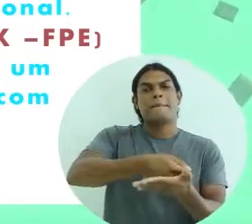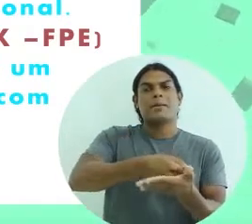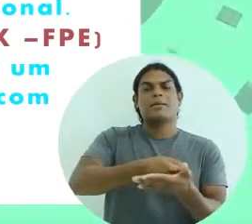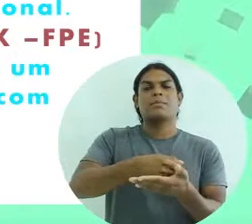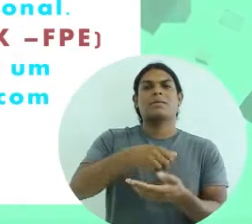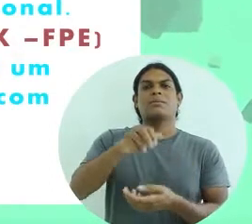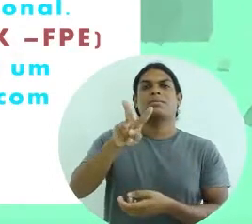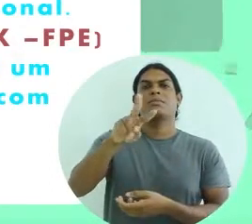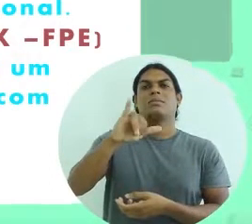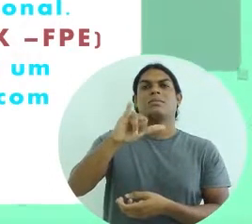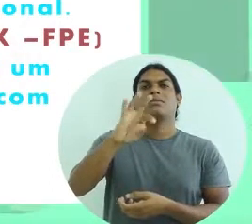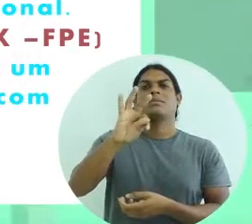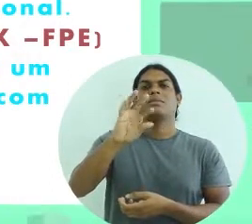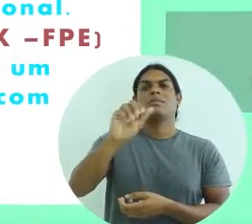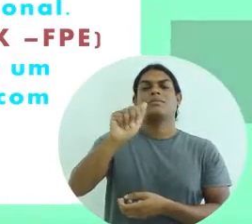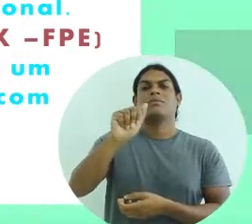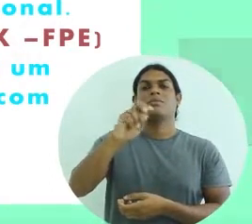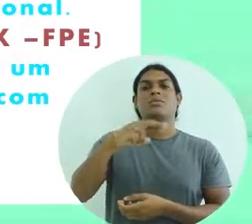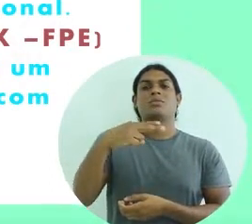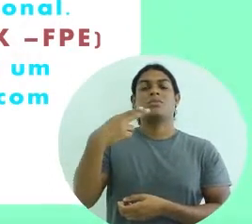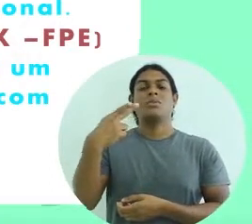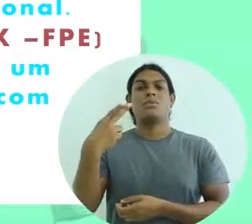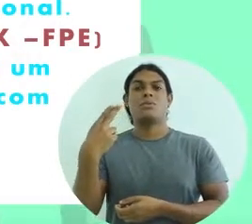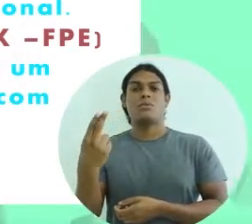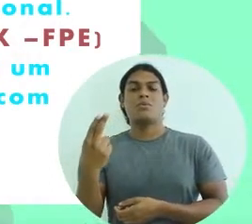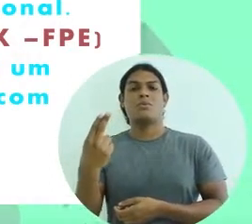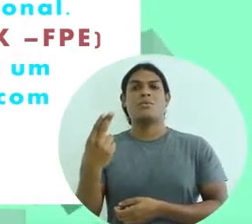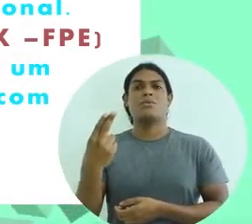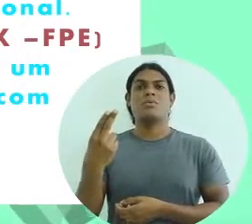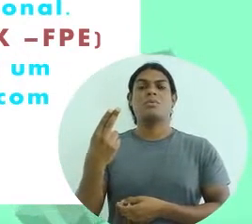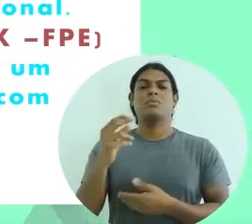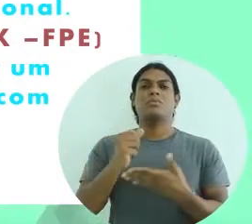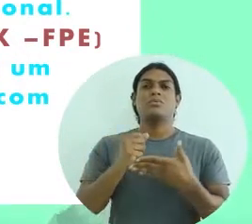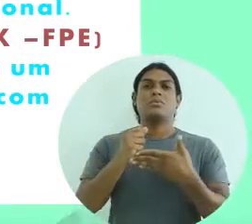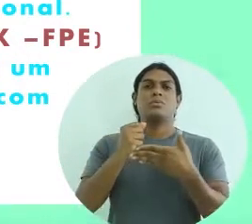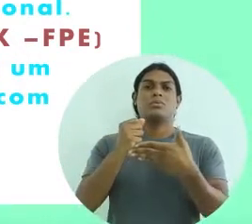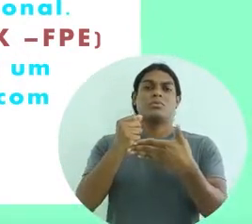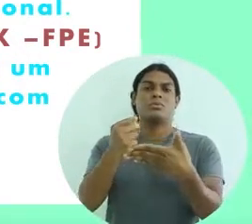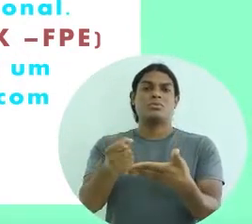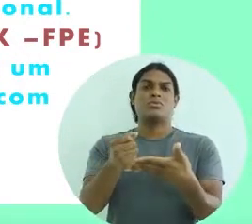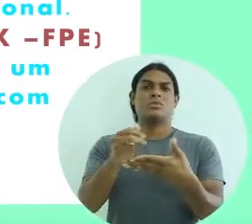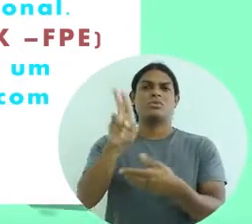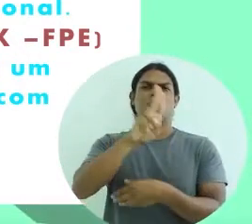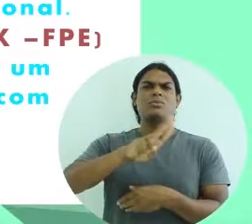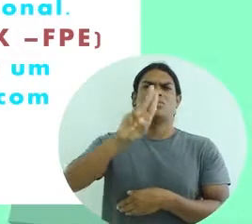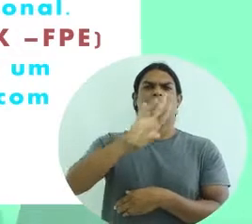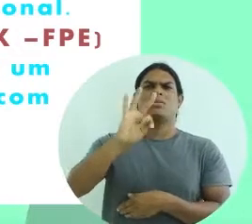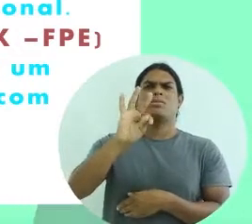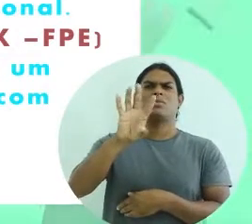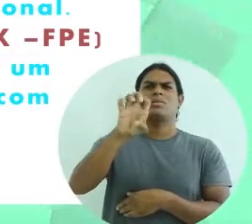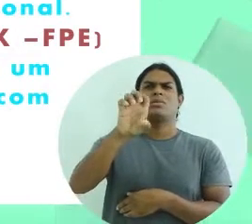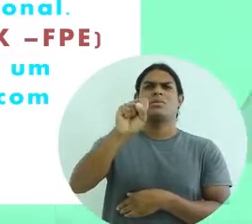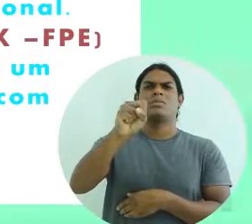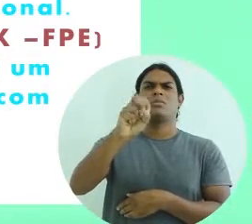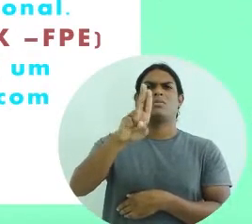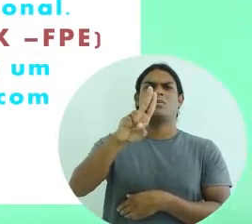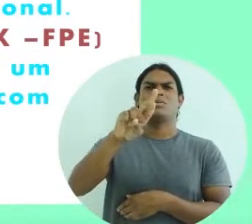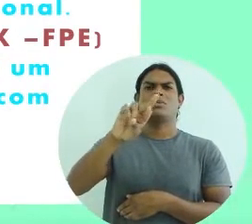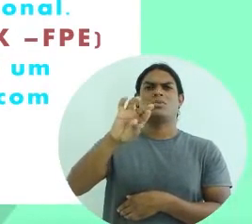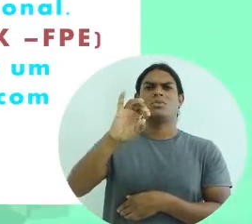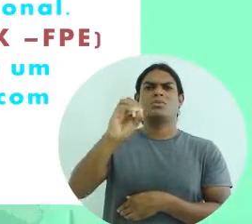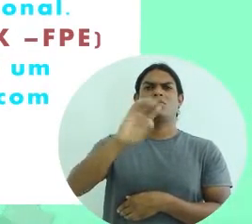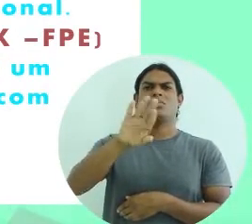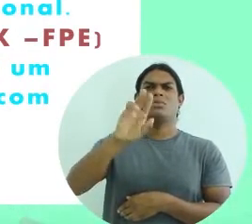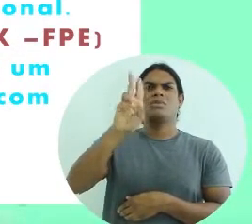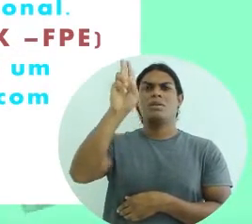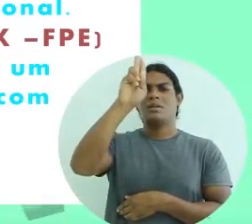vista ao exportador ou com recursos obtidos com o Tesouro Nacional. Então, pode ser pago posteriormente também.